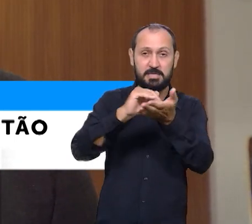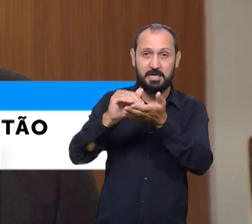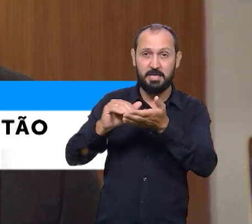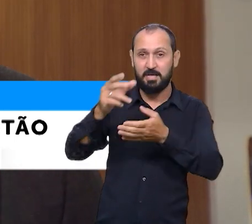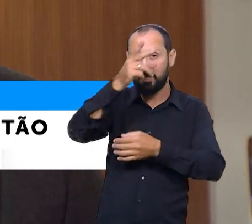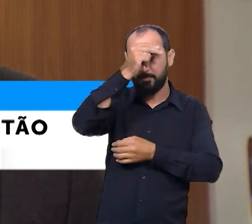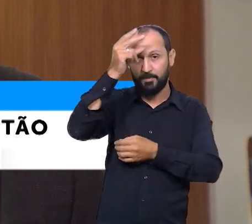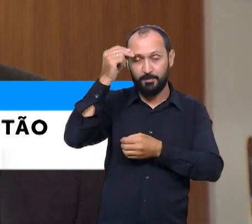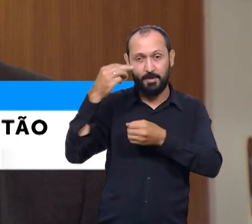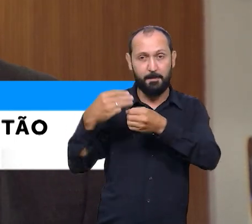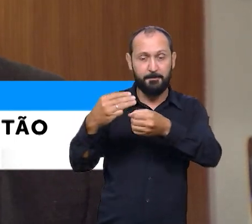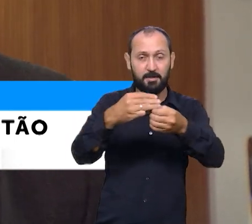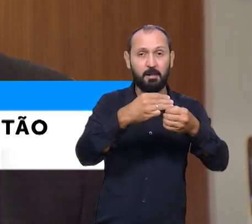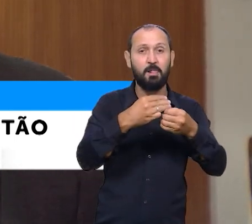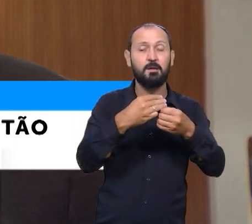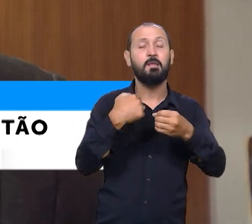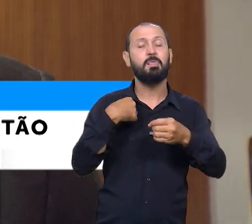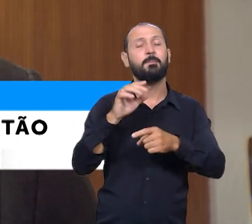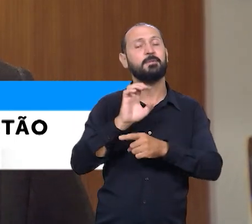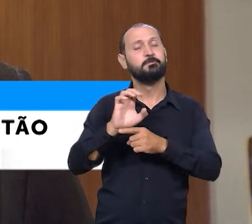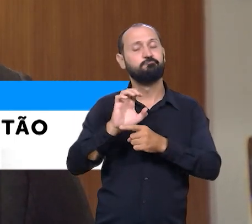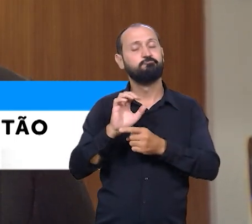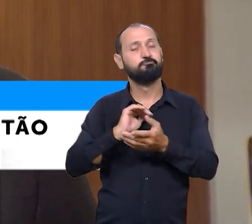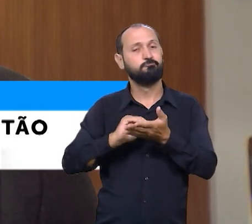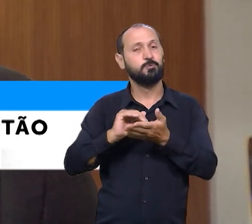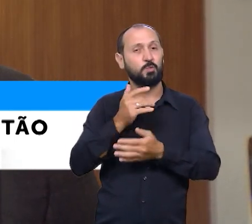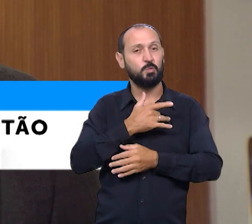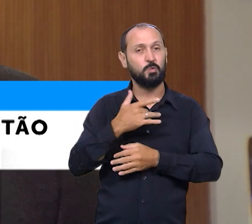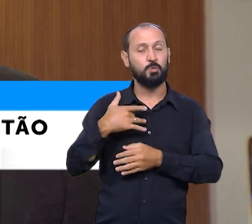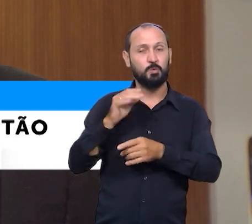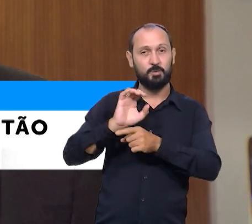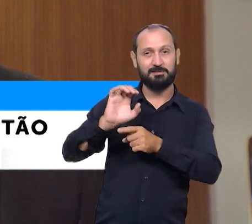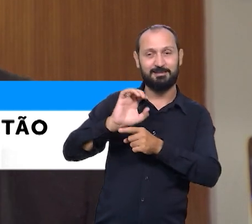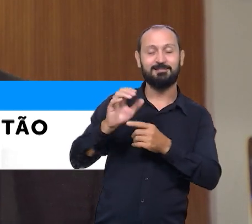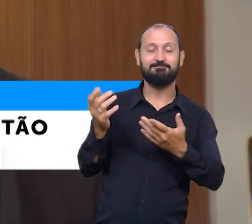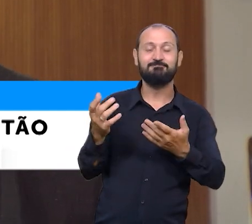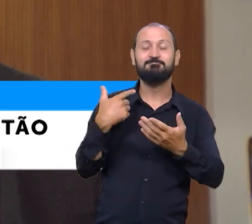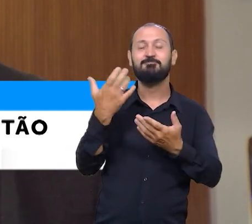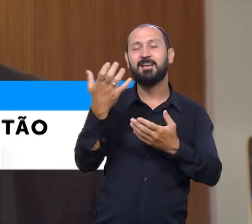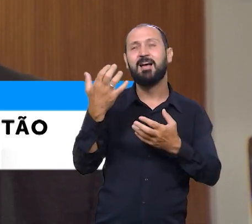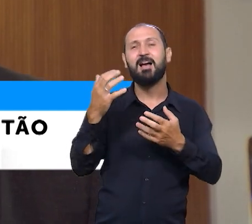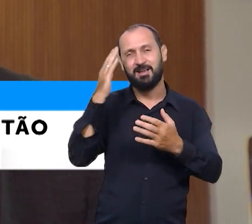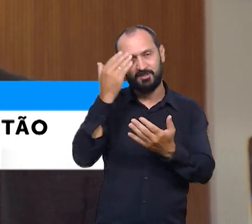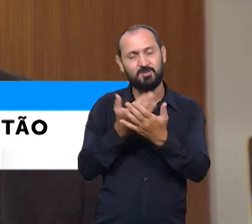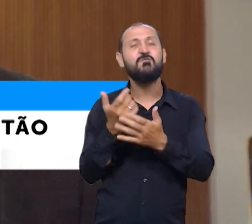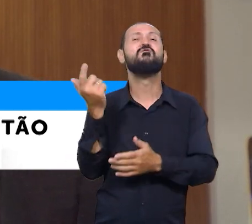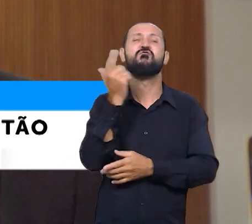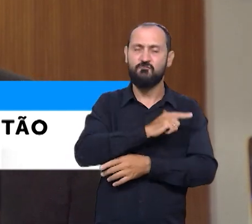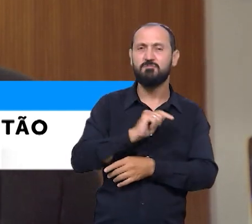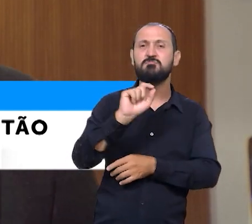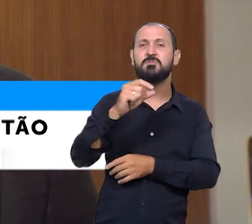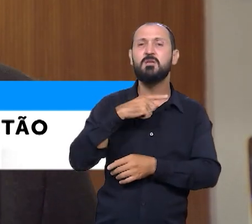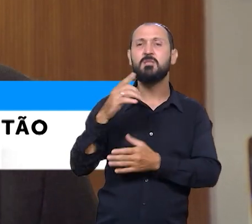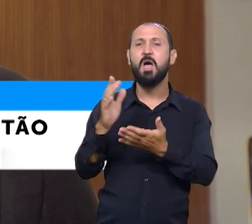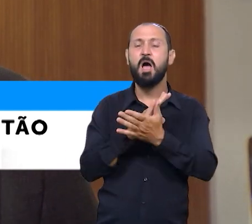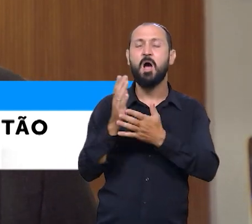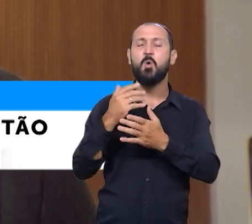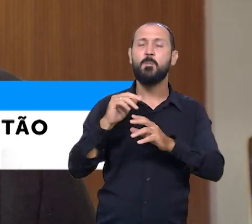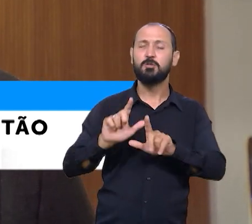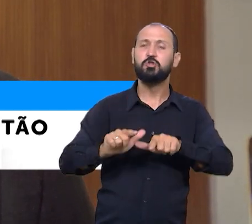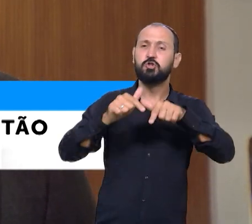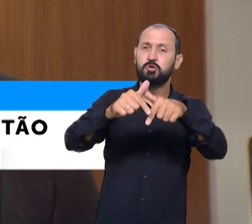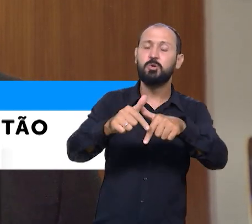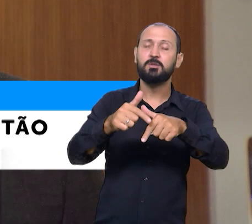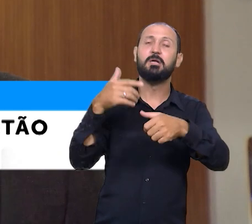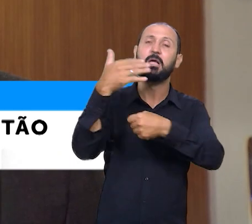as secretarias municipais e também com a Secretaria de Saúde do estado, né? A gente acredita muito que a gente vai conseguir trazer